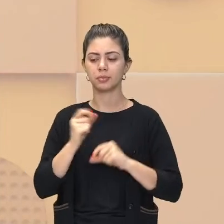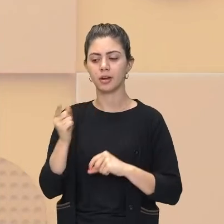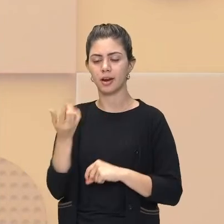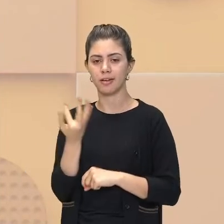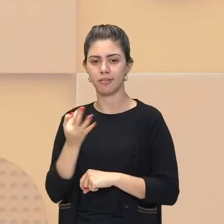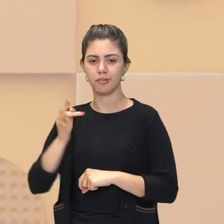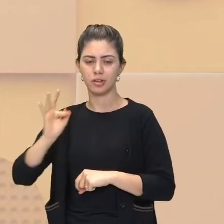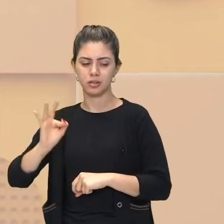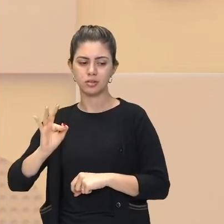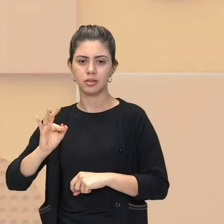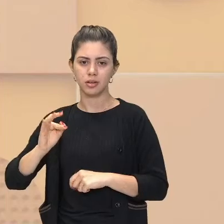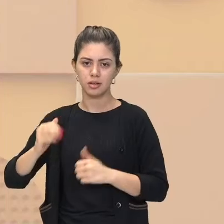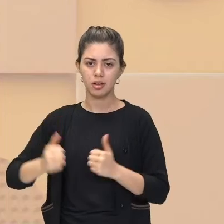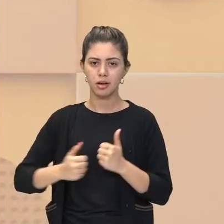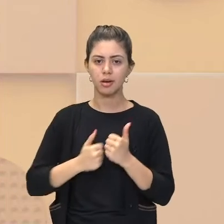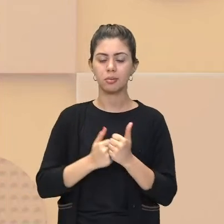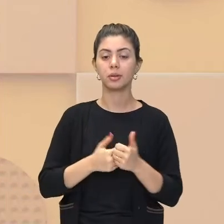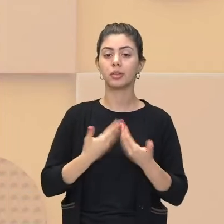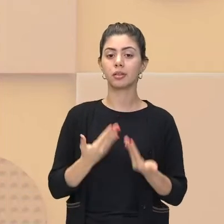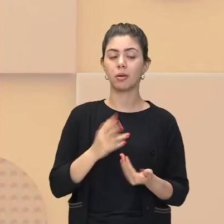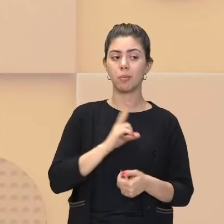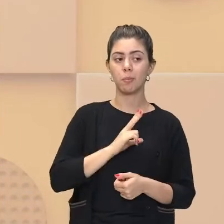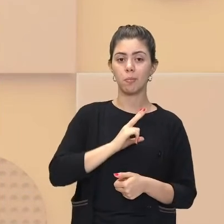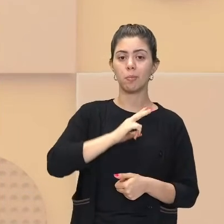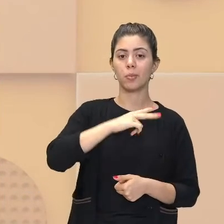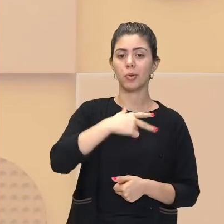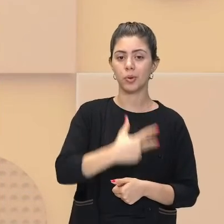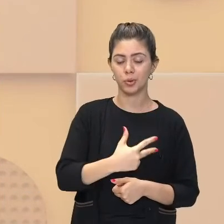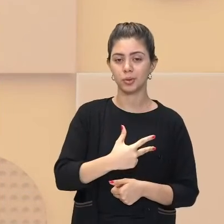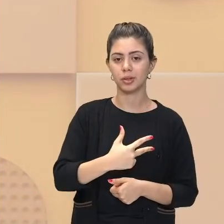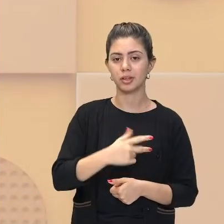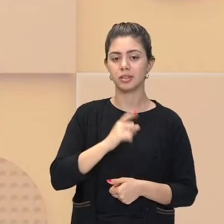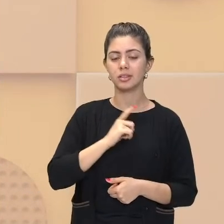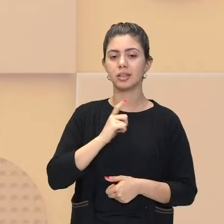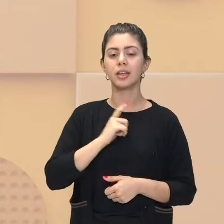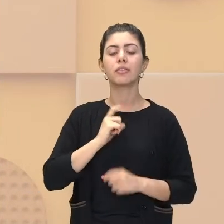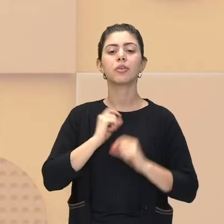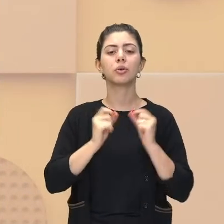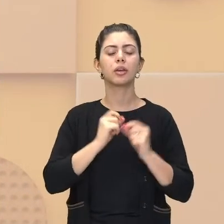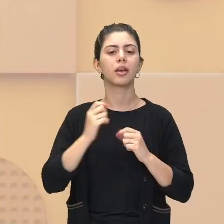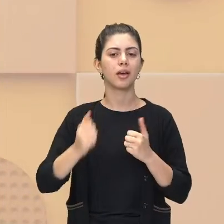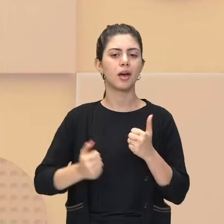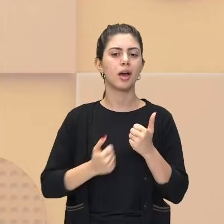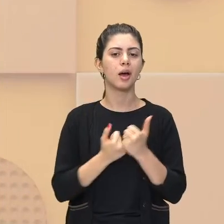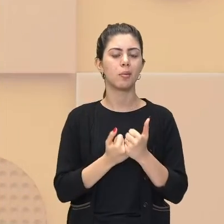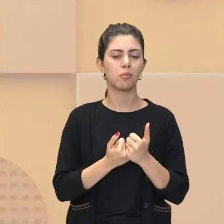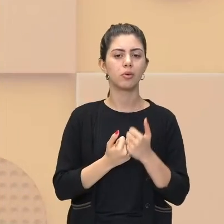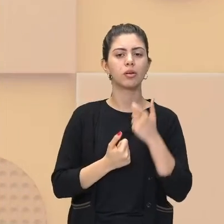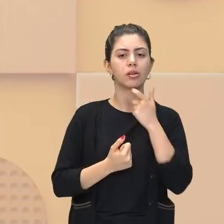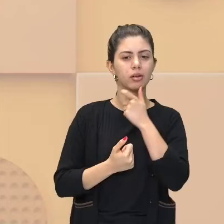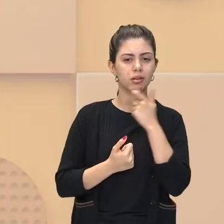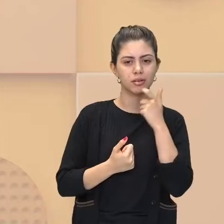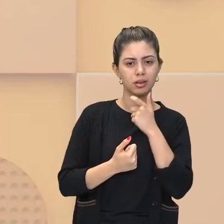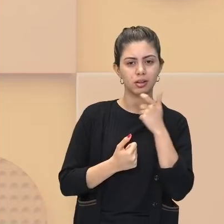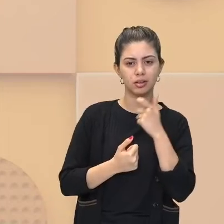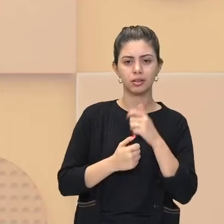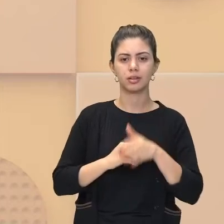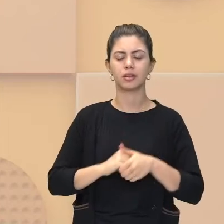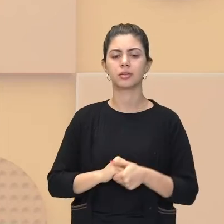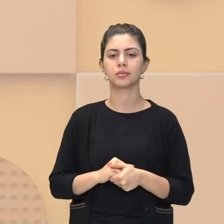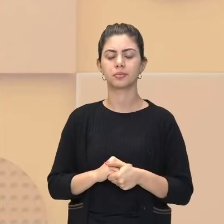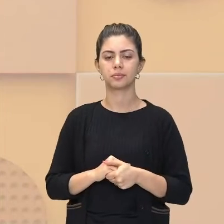franceses, enquanto que as tropas portuguesas estavam sendo apoiadas pelos ingleses. Só para a gente